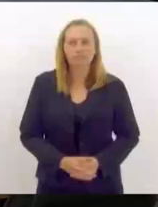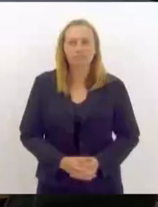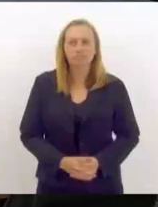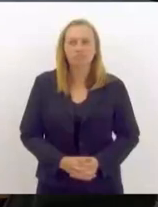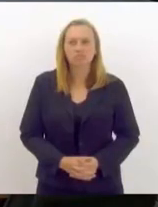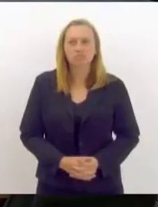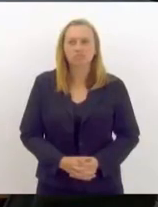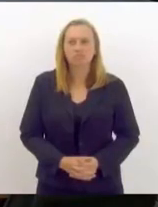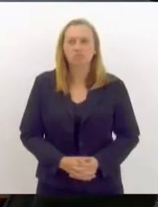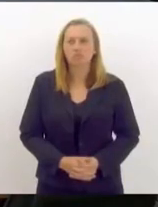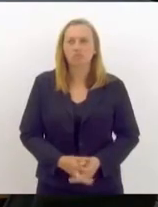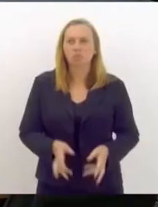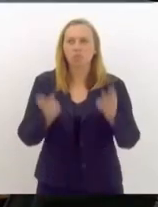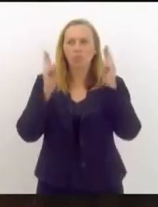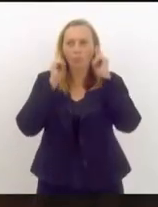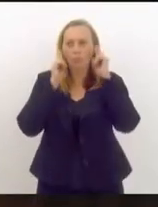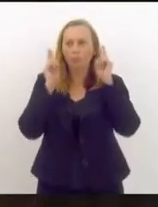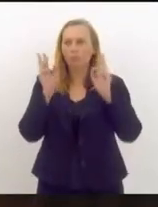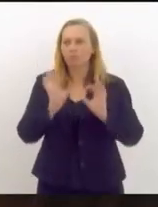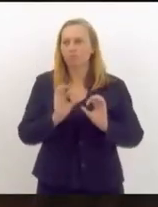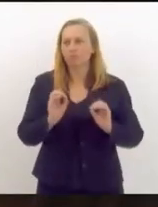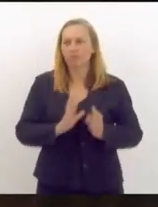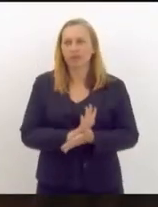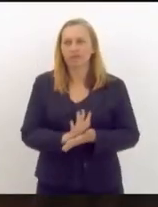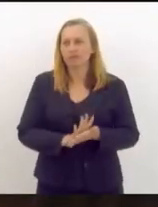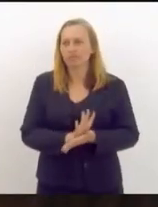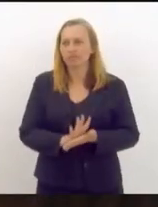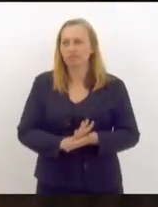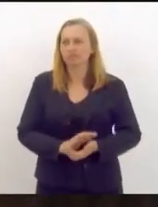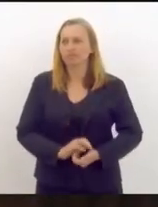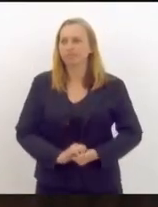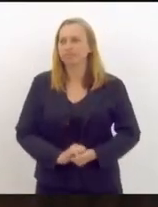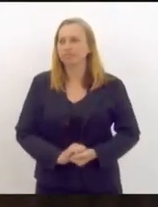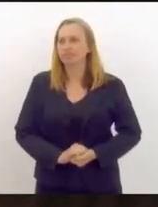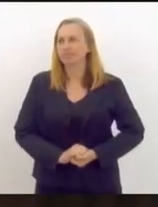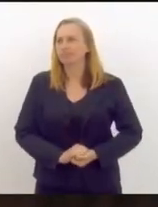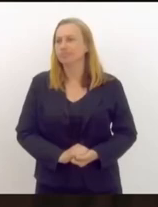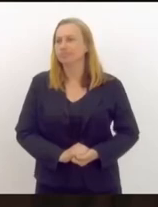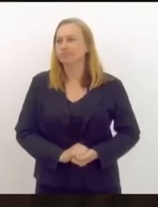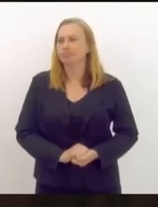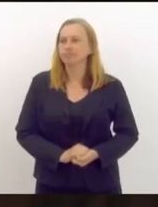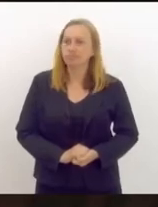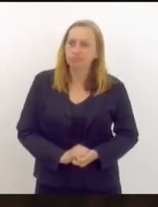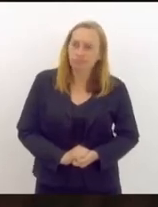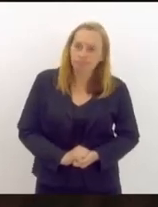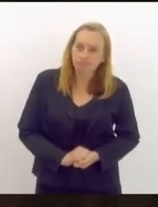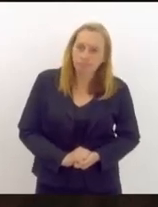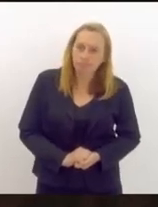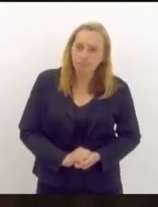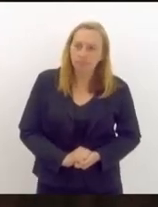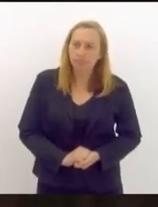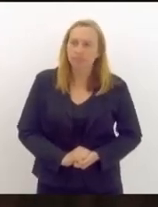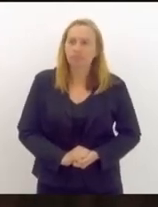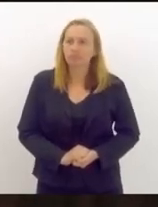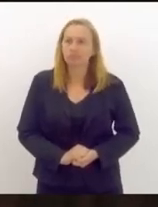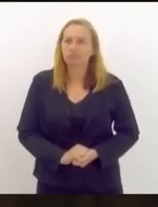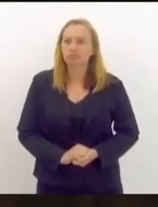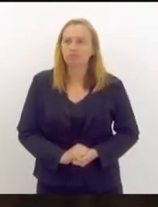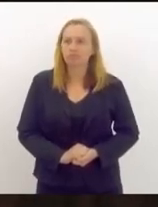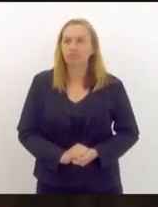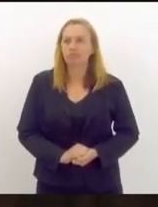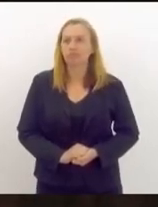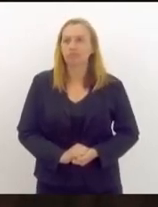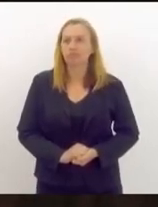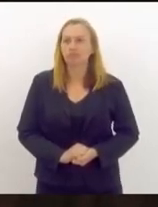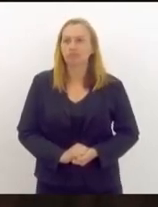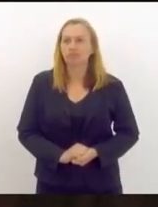havendo número legal e sobre a proteção de Deus iniciando os nossos trabalhos está aberta a sessão a presidência convida o novo Deputado